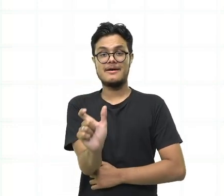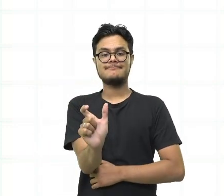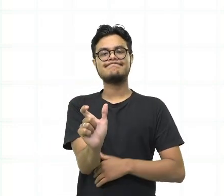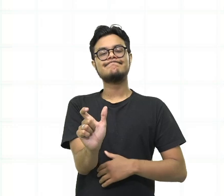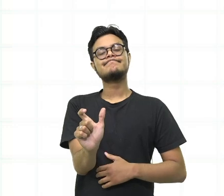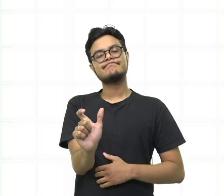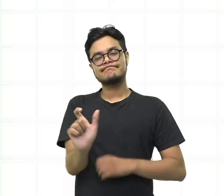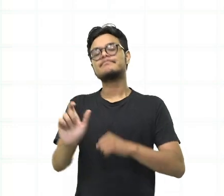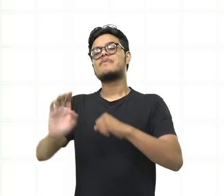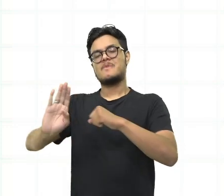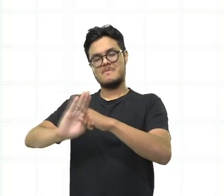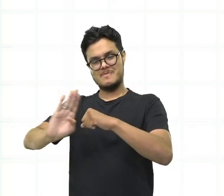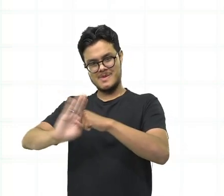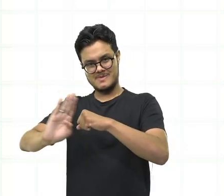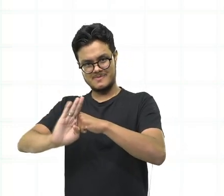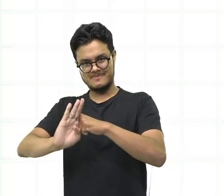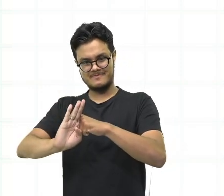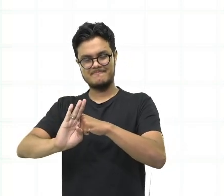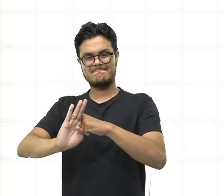como